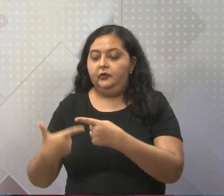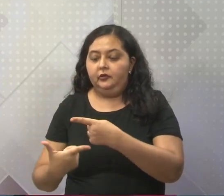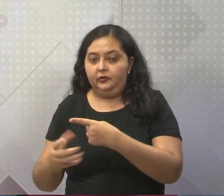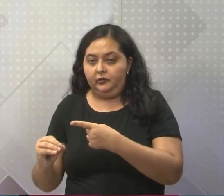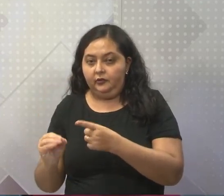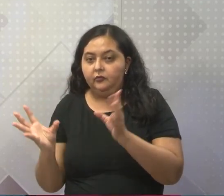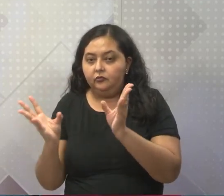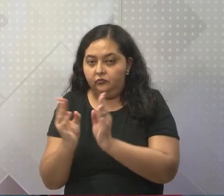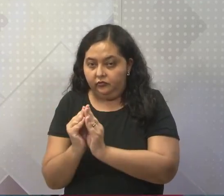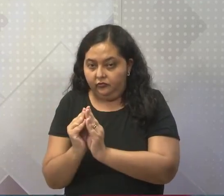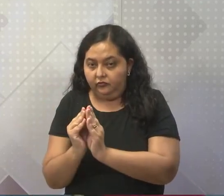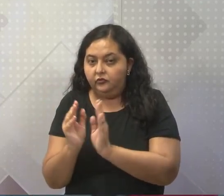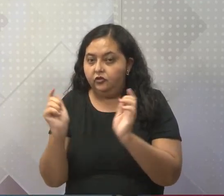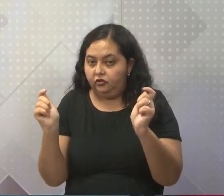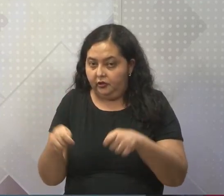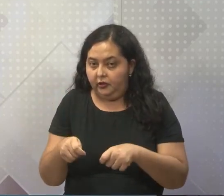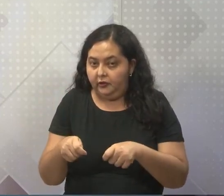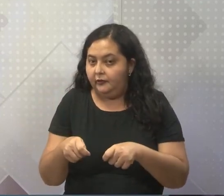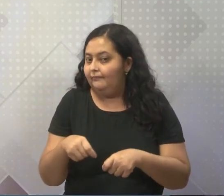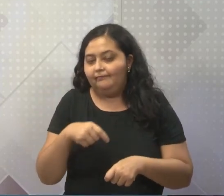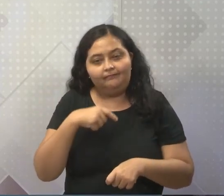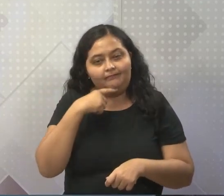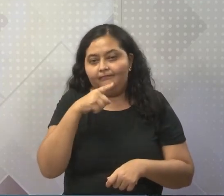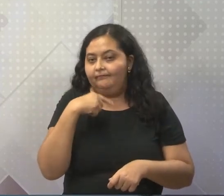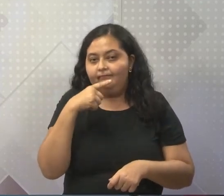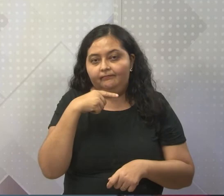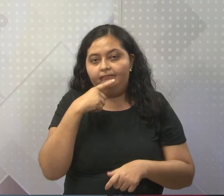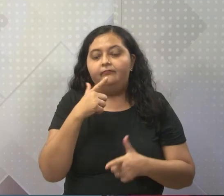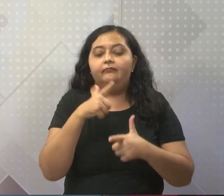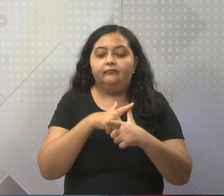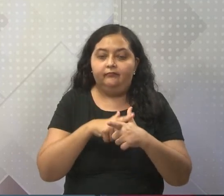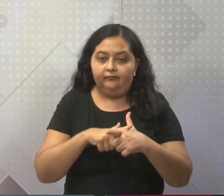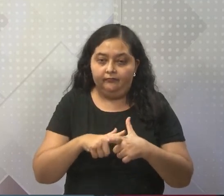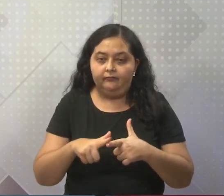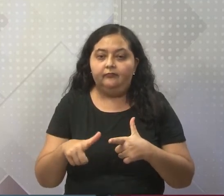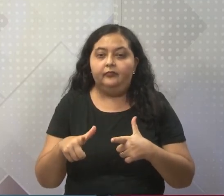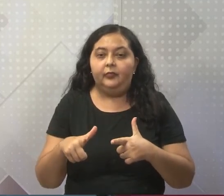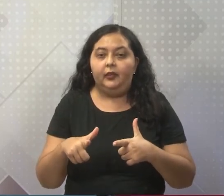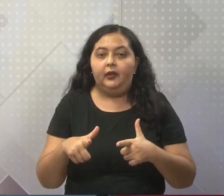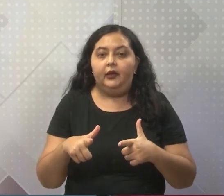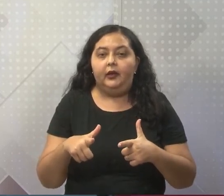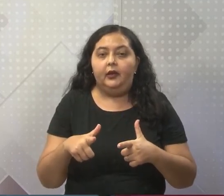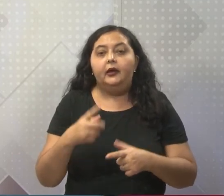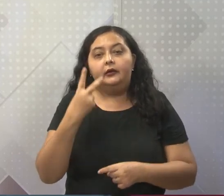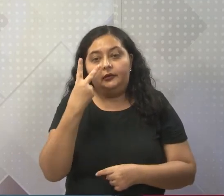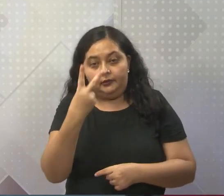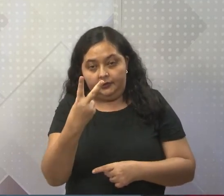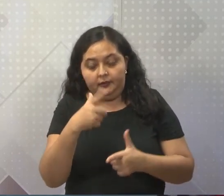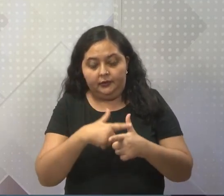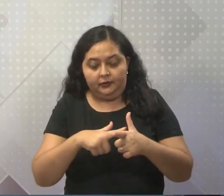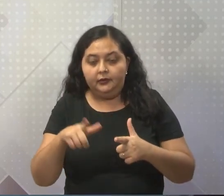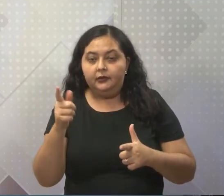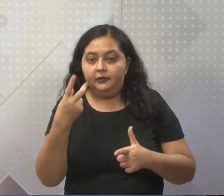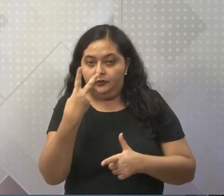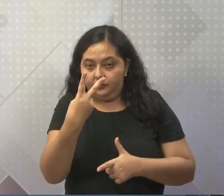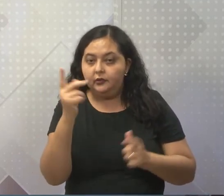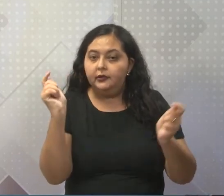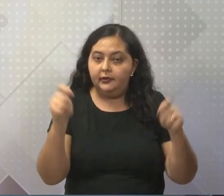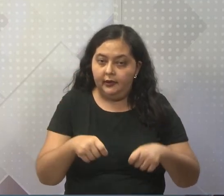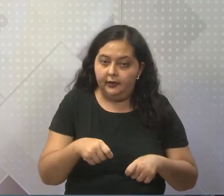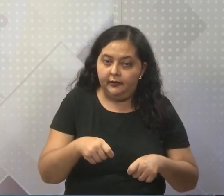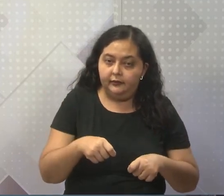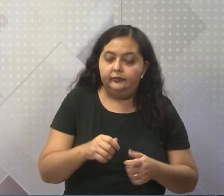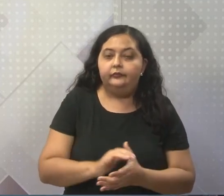na irredutível? Não. Vamos continuar dividindo. Eu ainda posso dividir por 2? Posso.